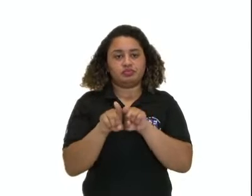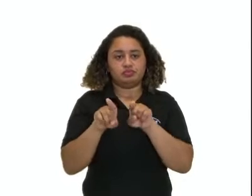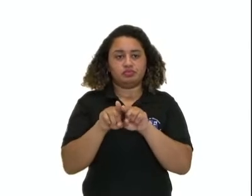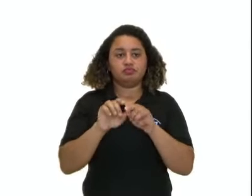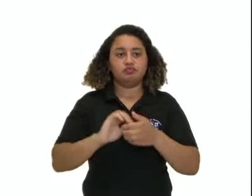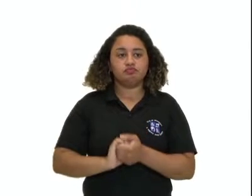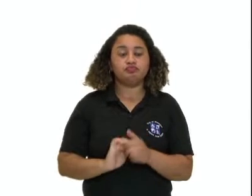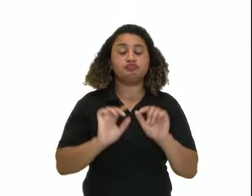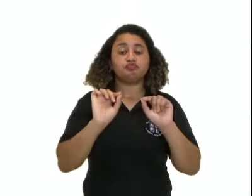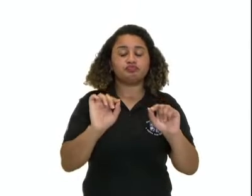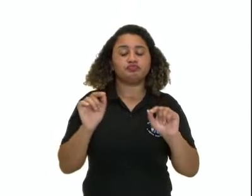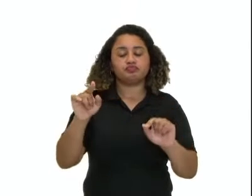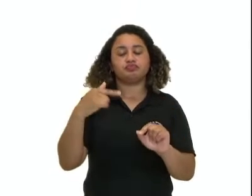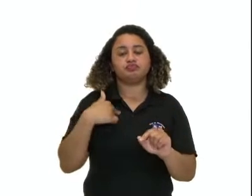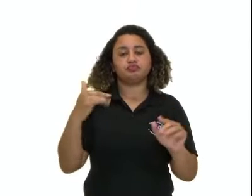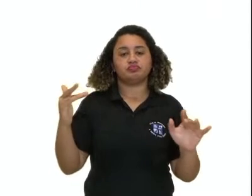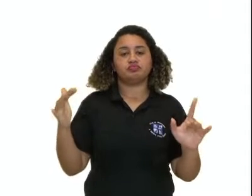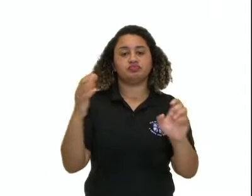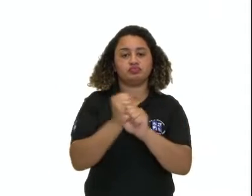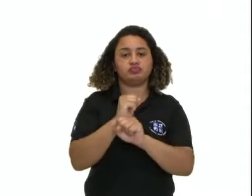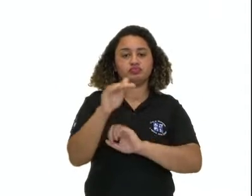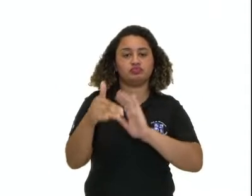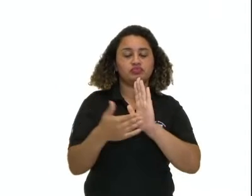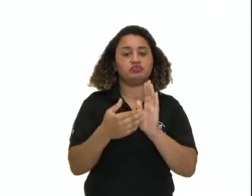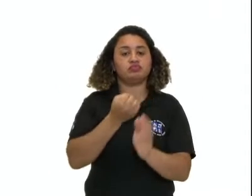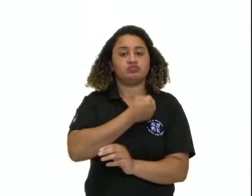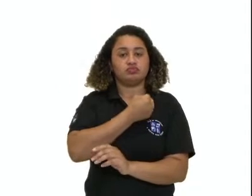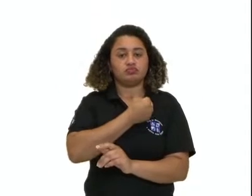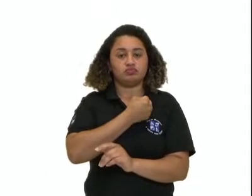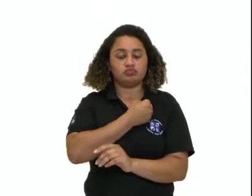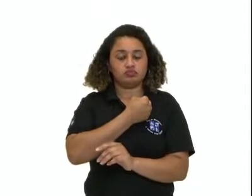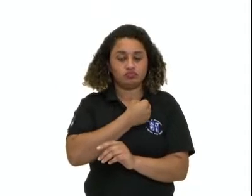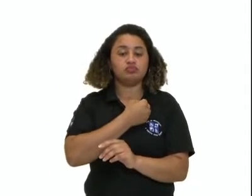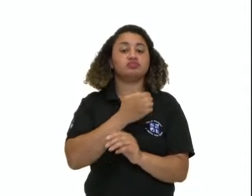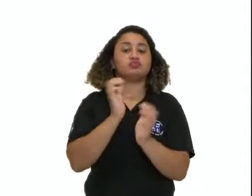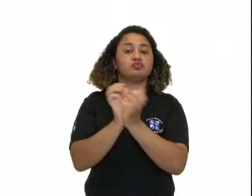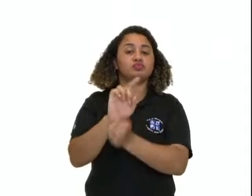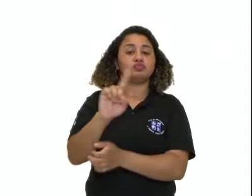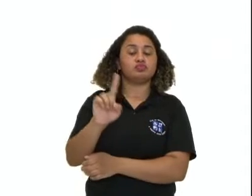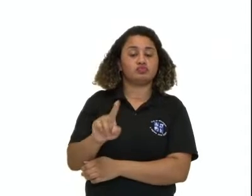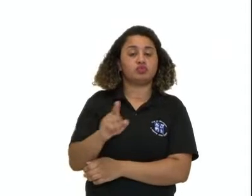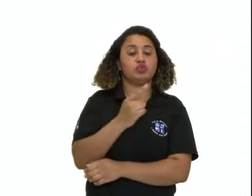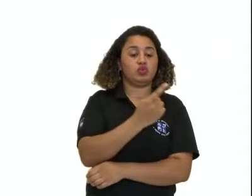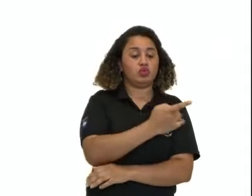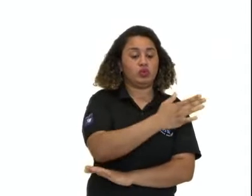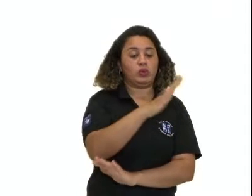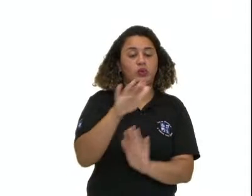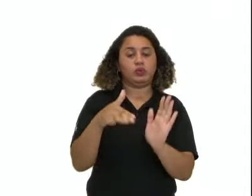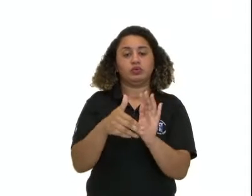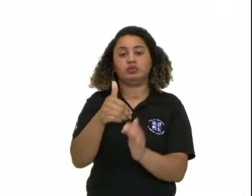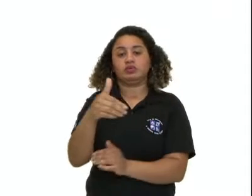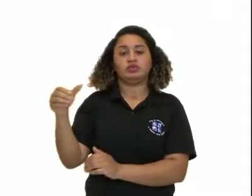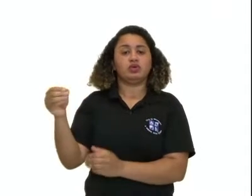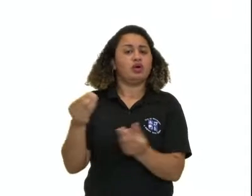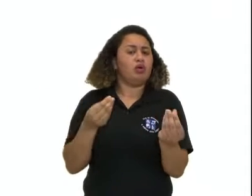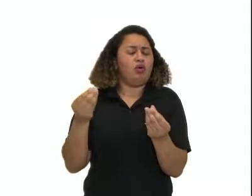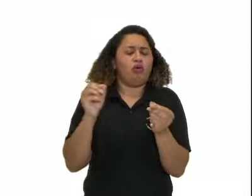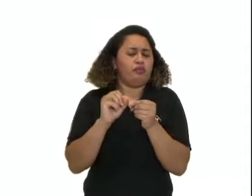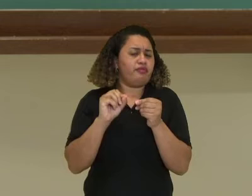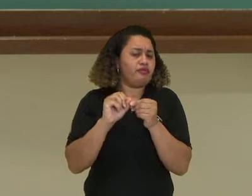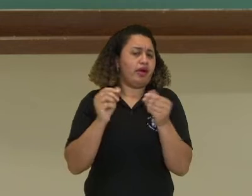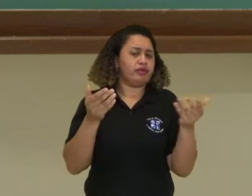Imagine que você precisa somar todos os números naturais, de 1 até o 100. Como você faria